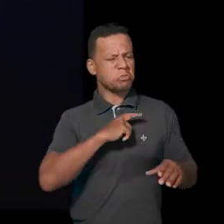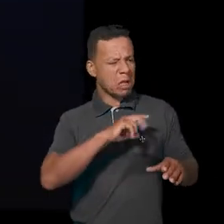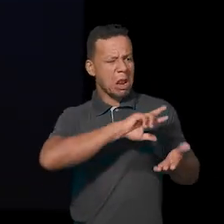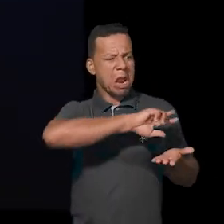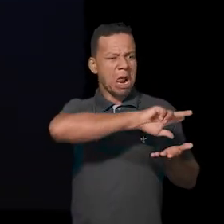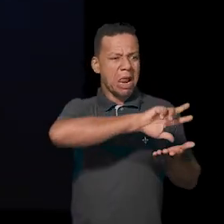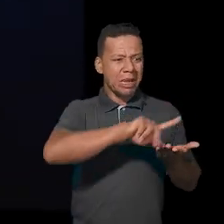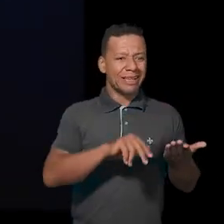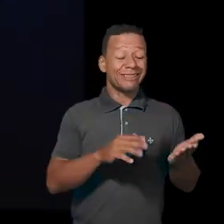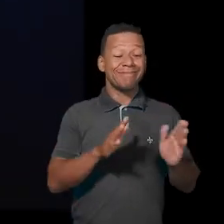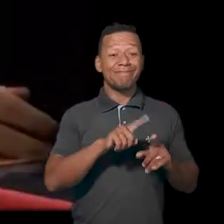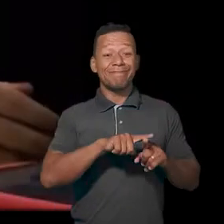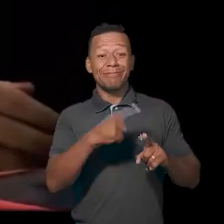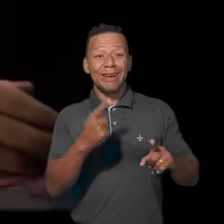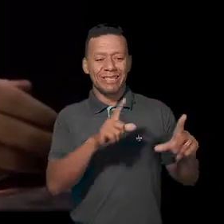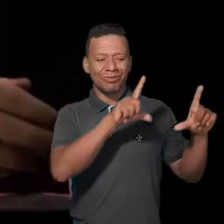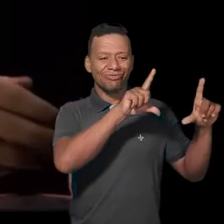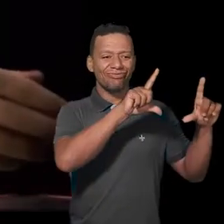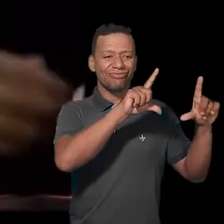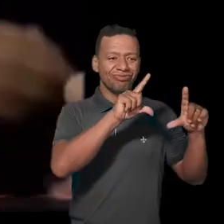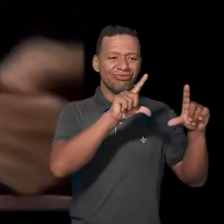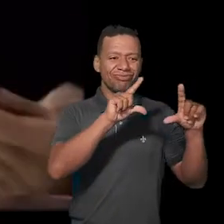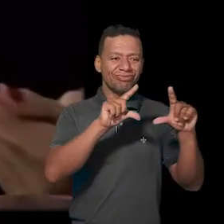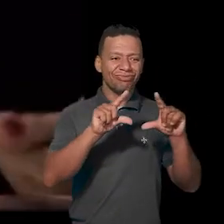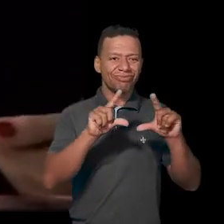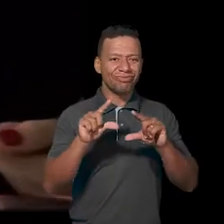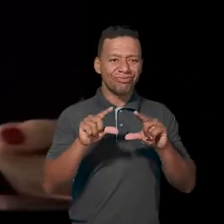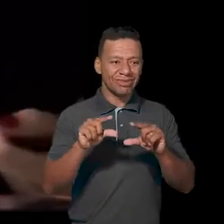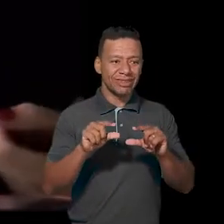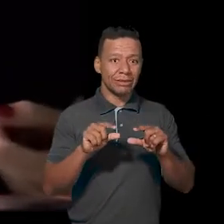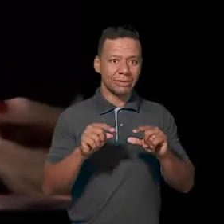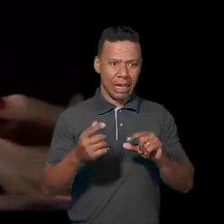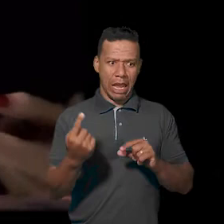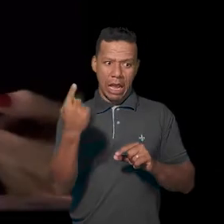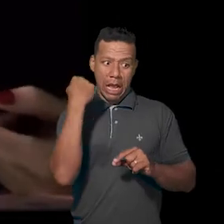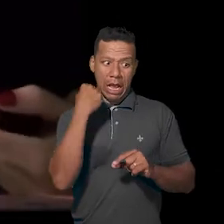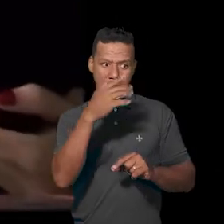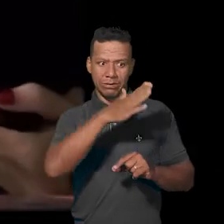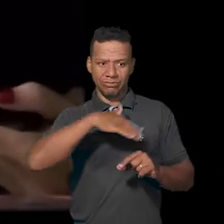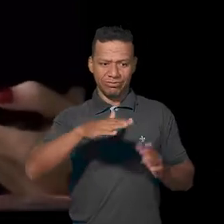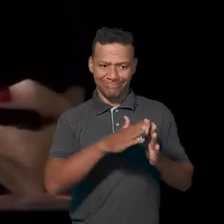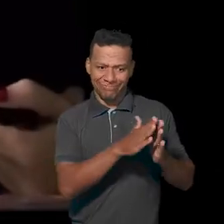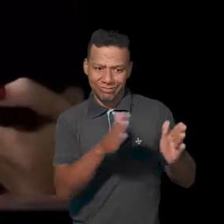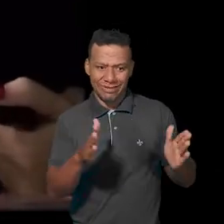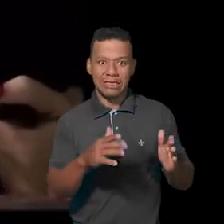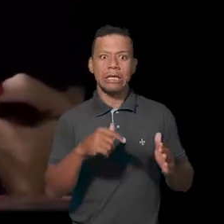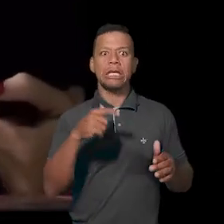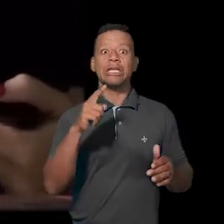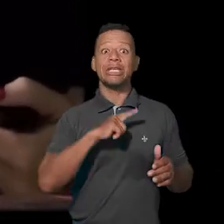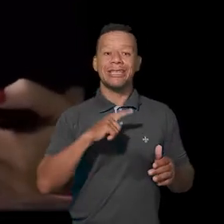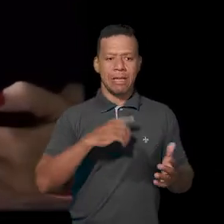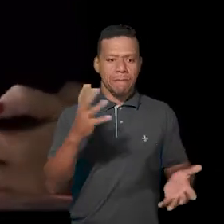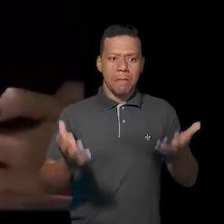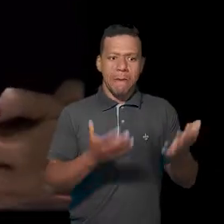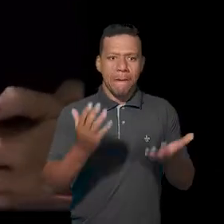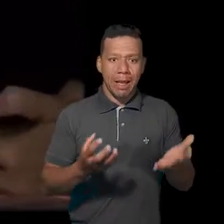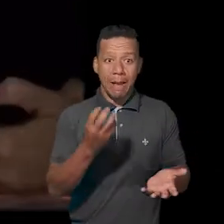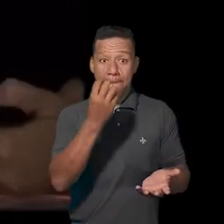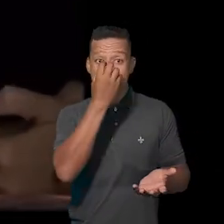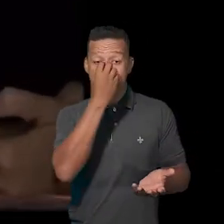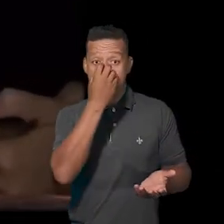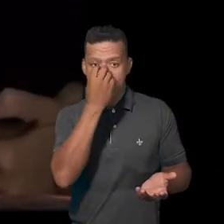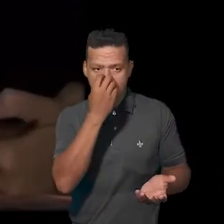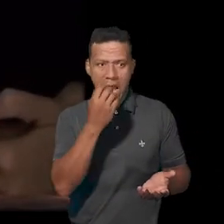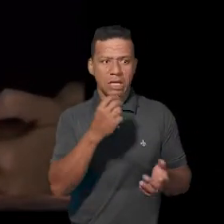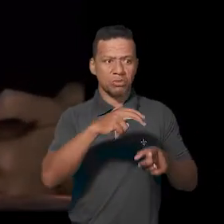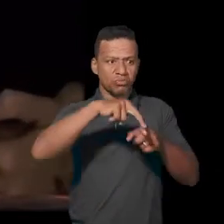já não era tão real. Nessa época eu tinha malabares, tinha palhaço, tinha aéreo, tinha especialidade